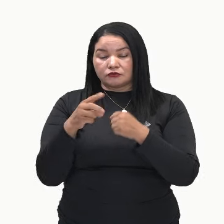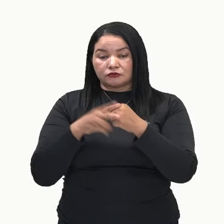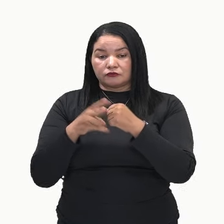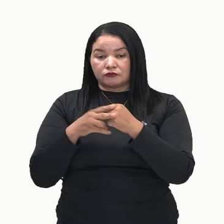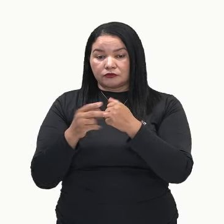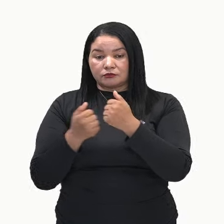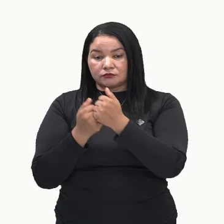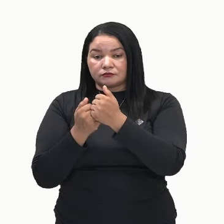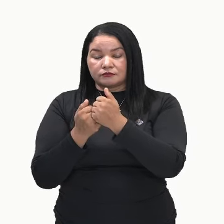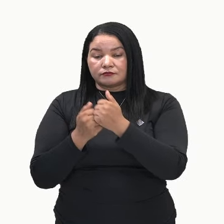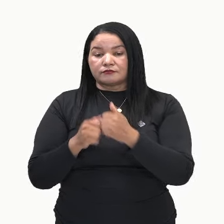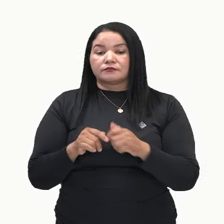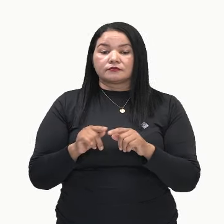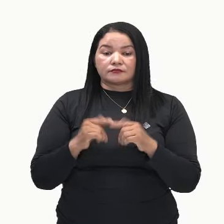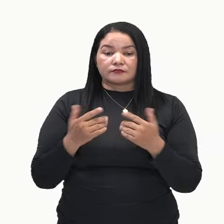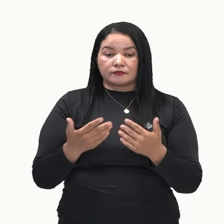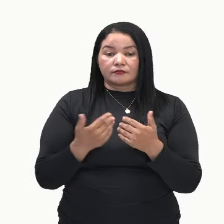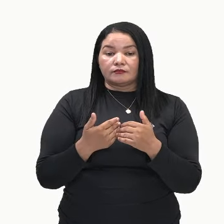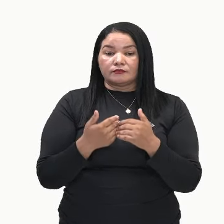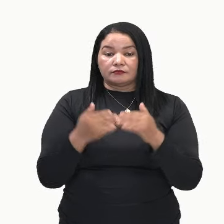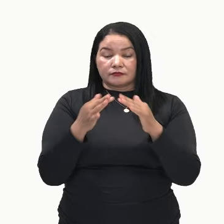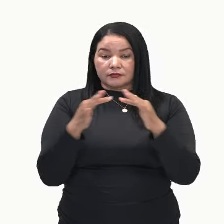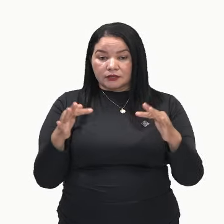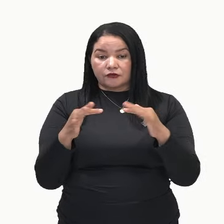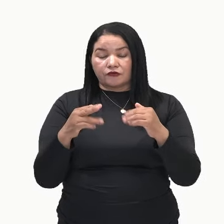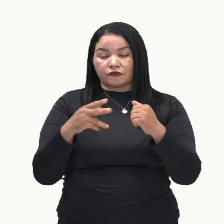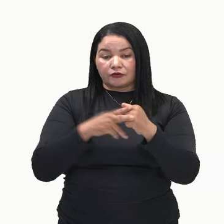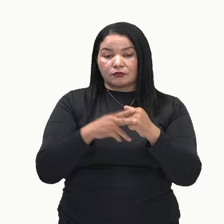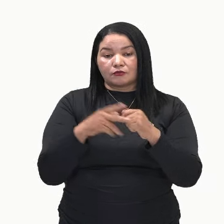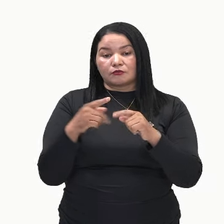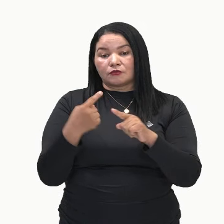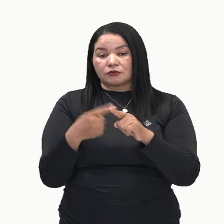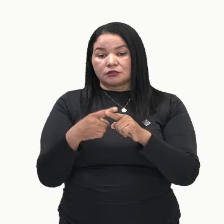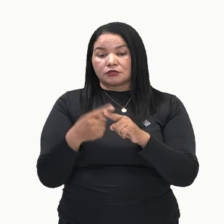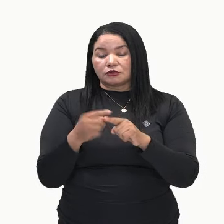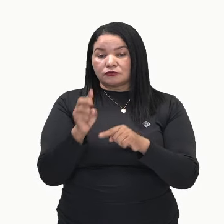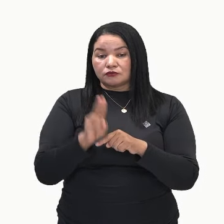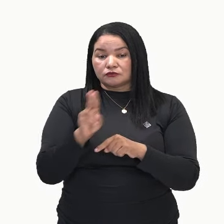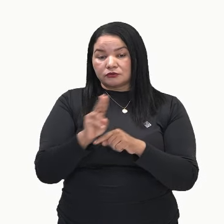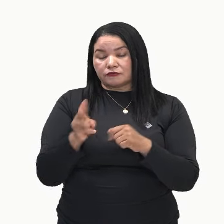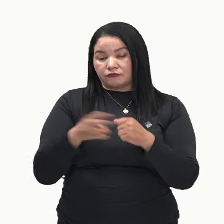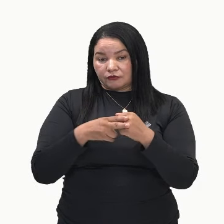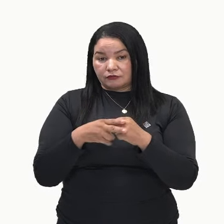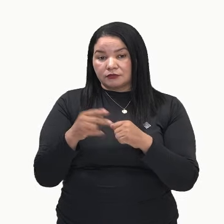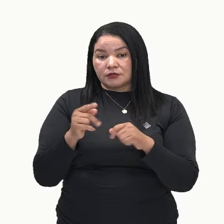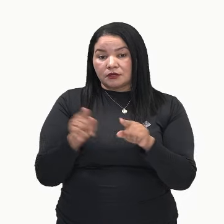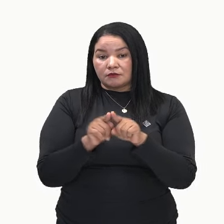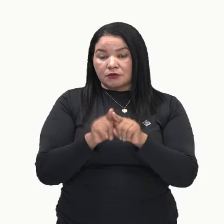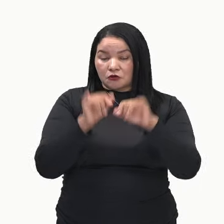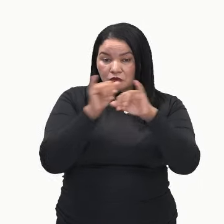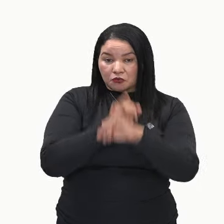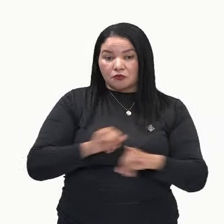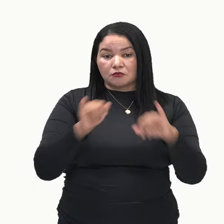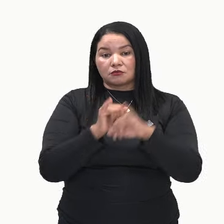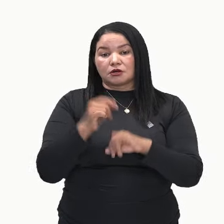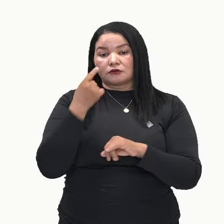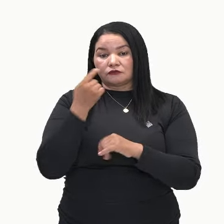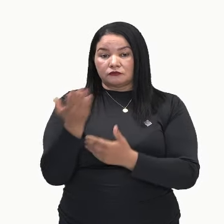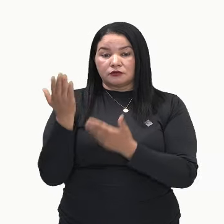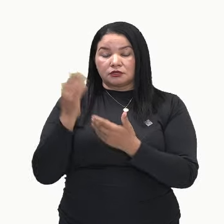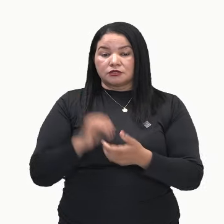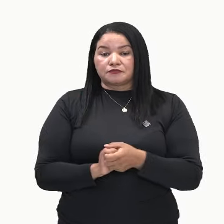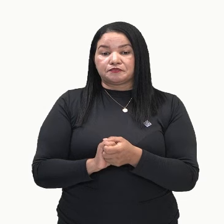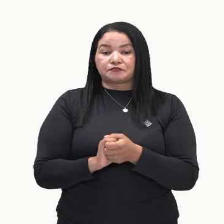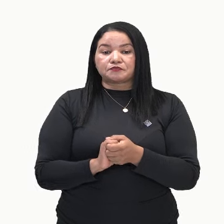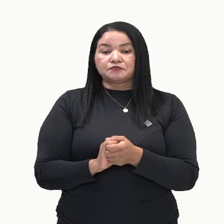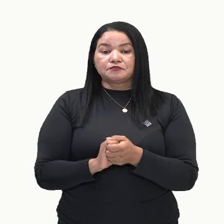tenho uma frase verbal porque eu estou utilizando verbos. Também pode ser usada em campanha. A gente tem aqui a ilustração, funerária preço